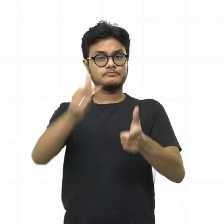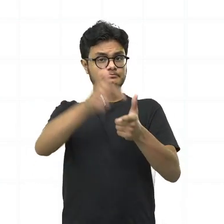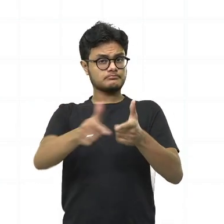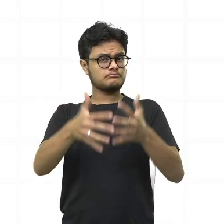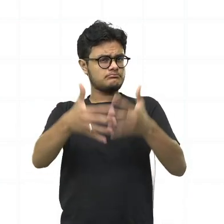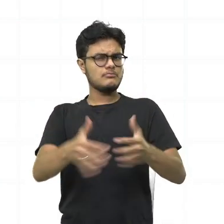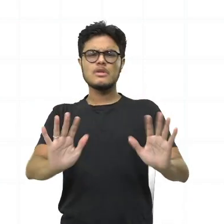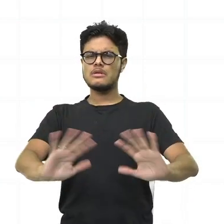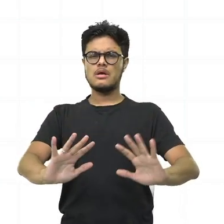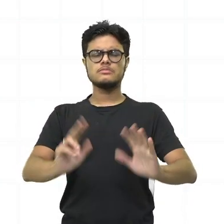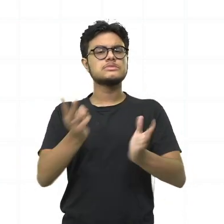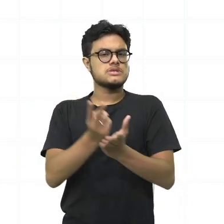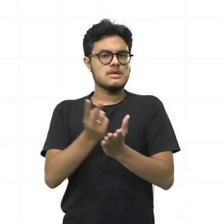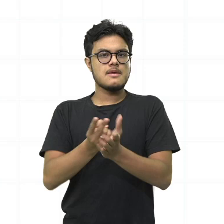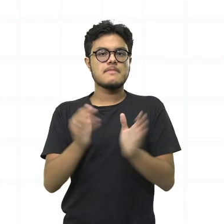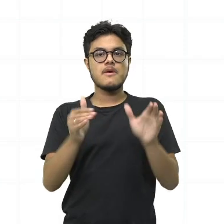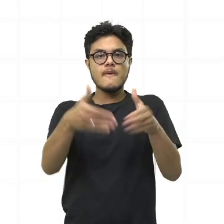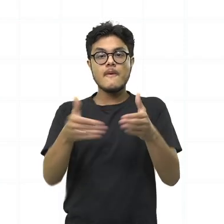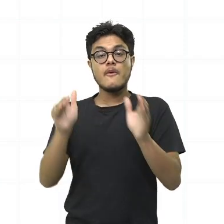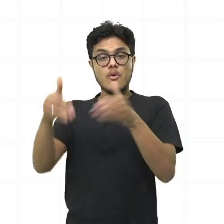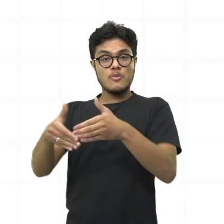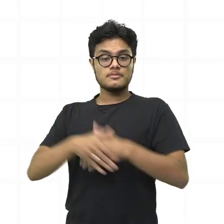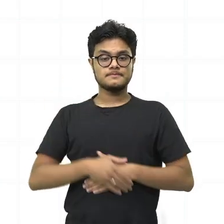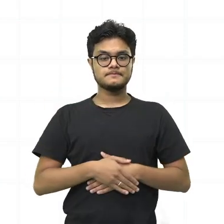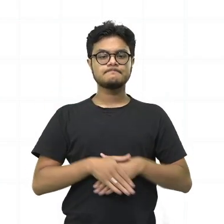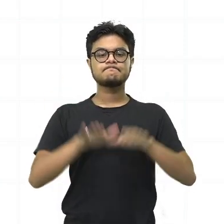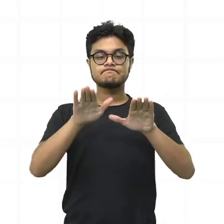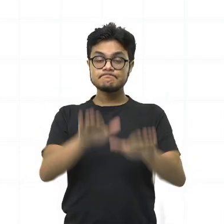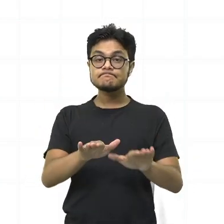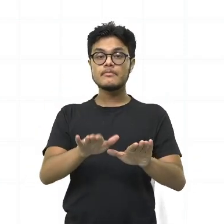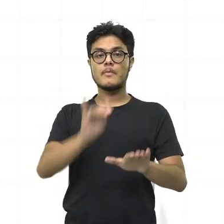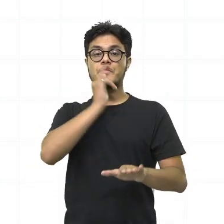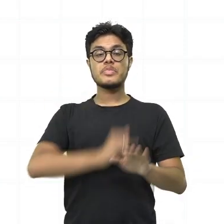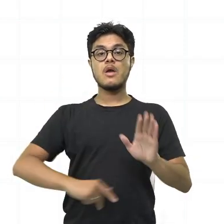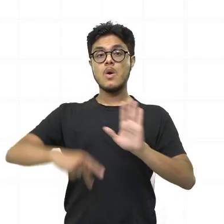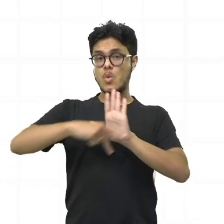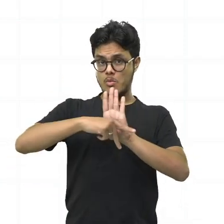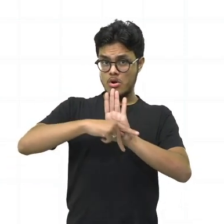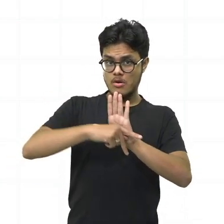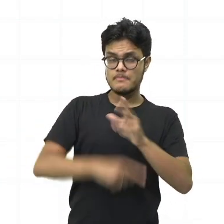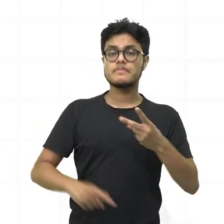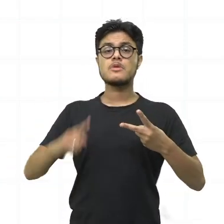tornando-os inconfundíveis, tá? Então, vejam só, o próprio,